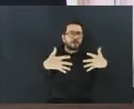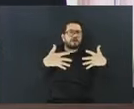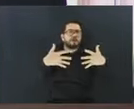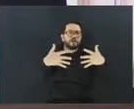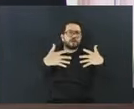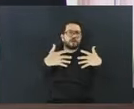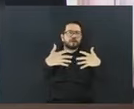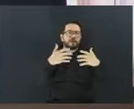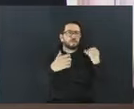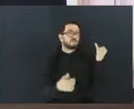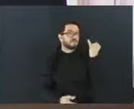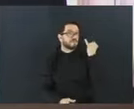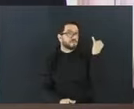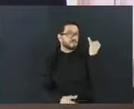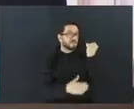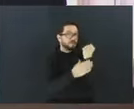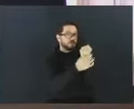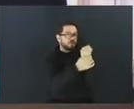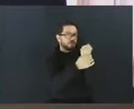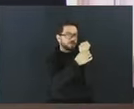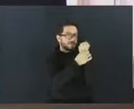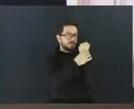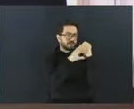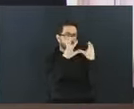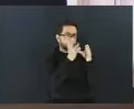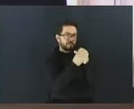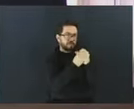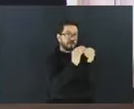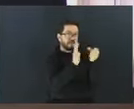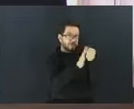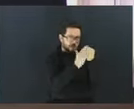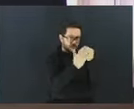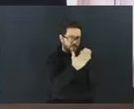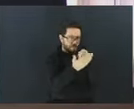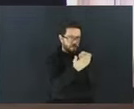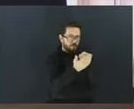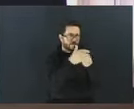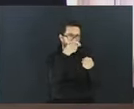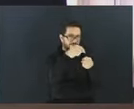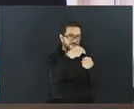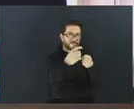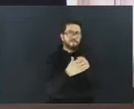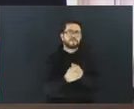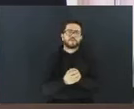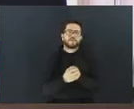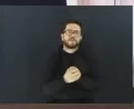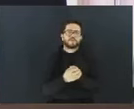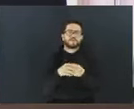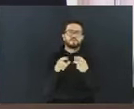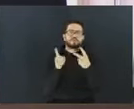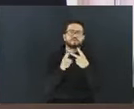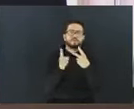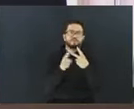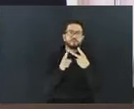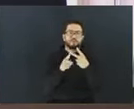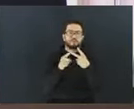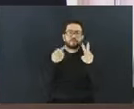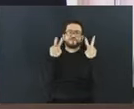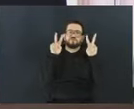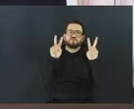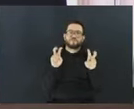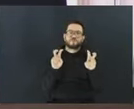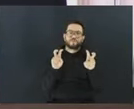da segurança, do Conselho de Segurança dos Bairros, né? E também referente ao que prejudica